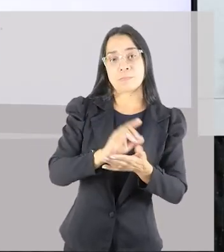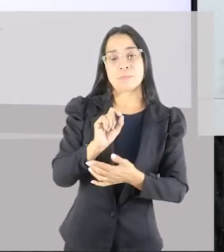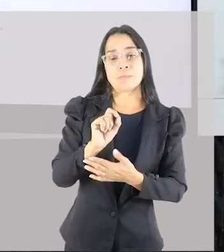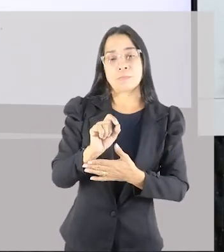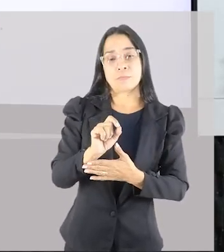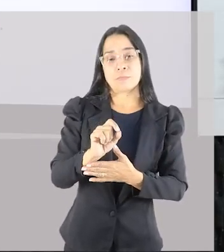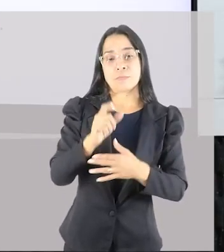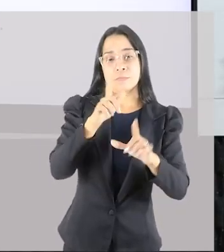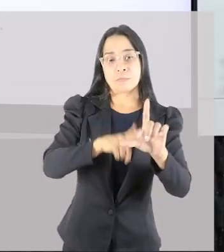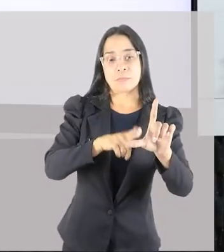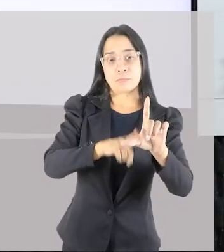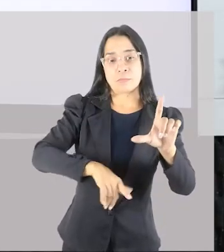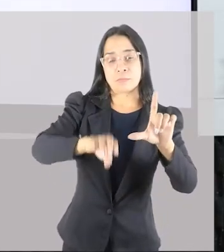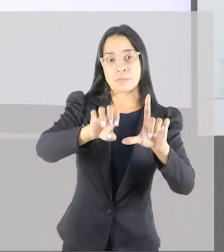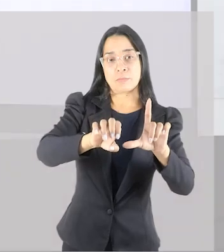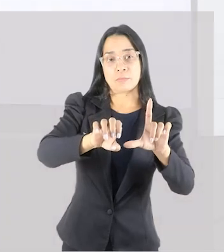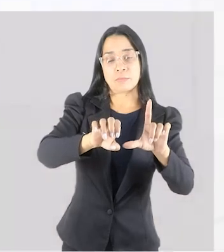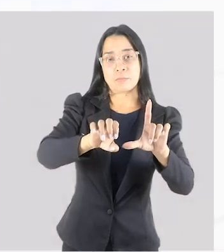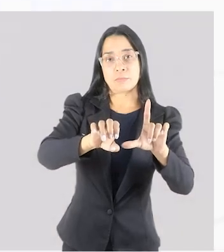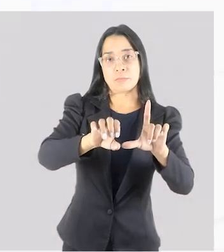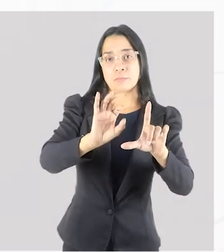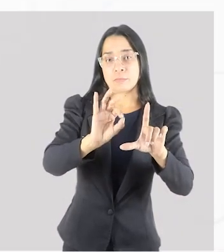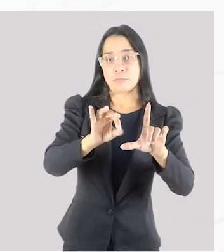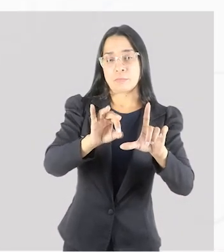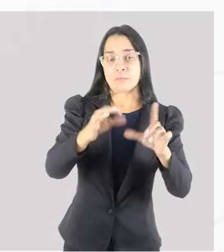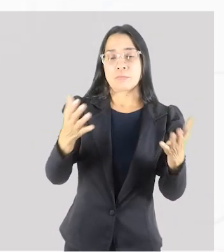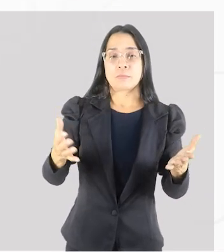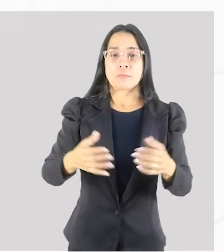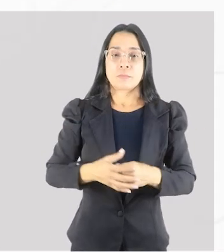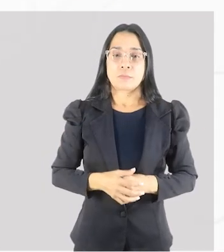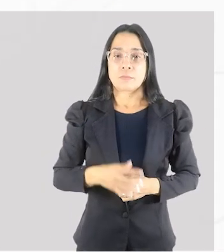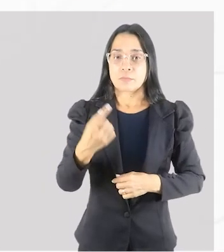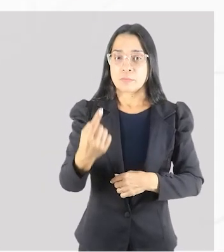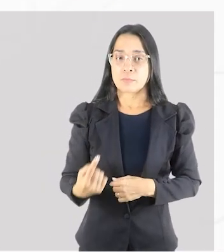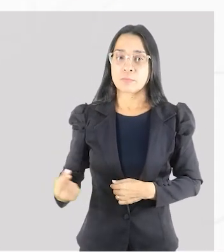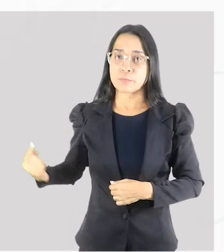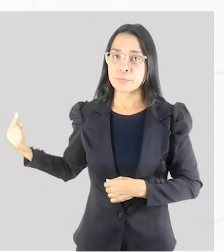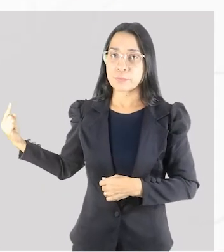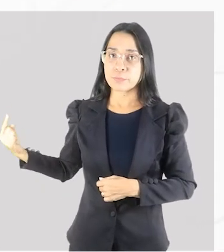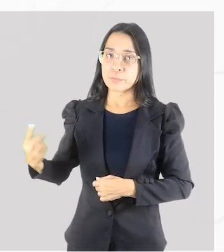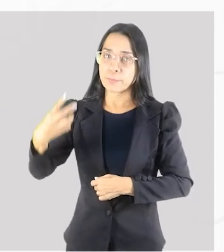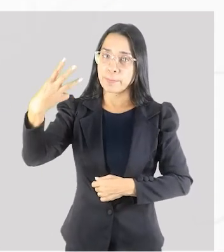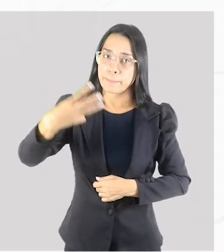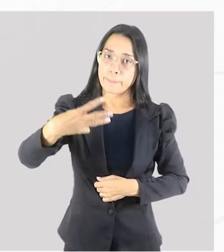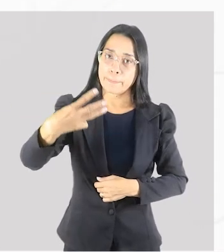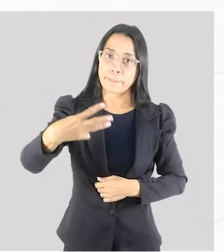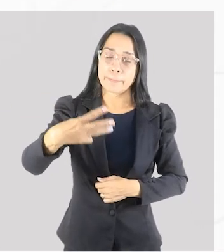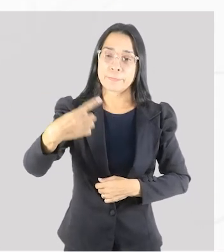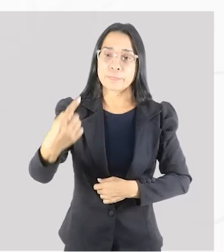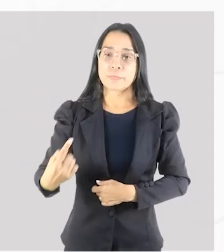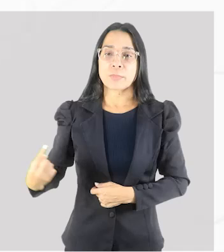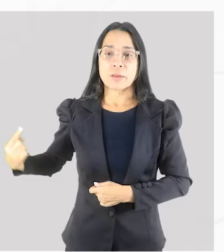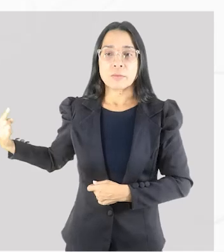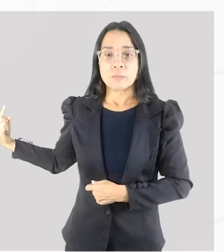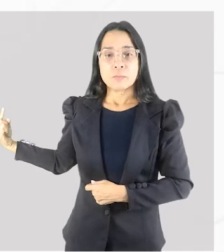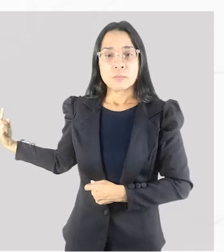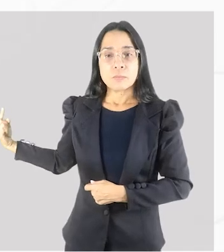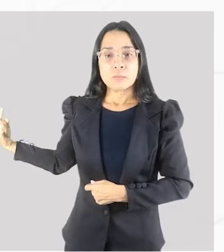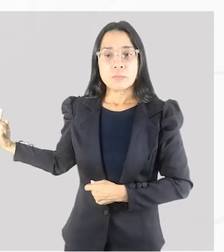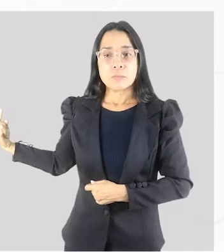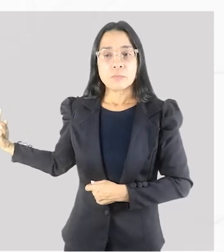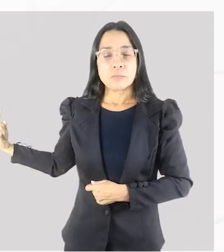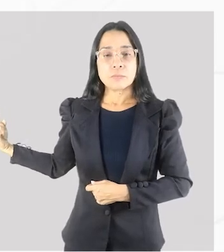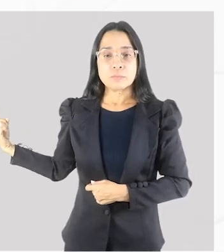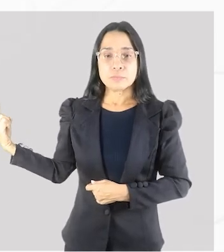letra e perfeito crê no progresso como sendo resultado de um fenômeno natural